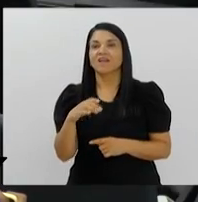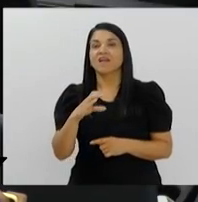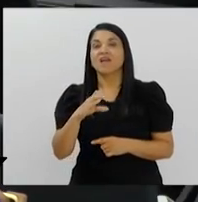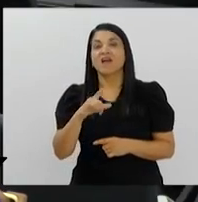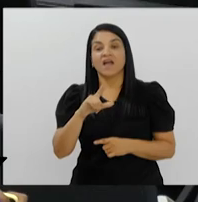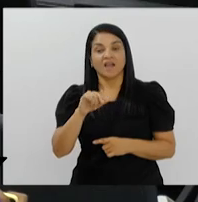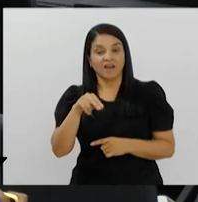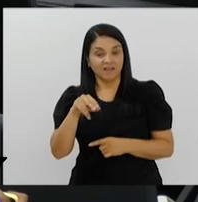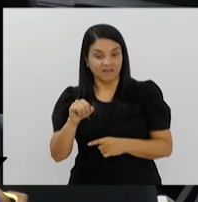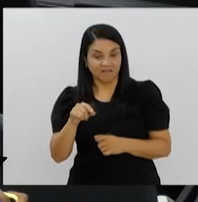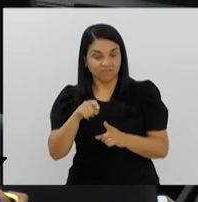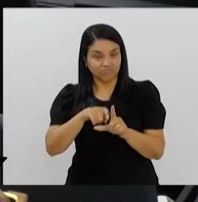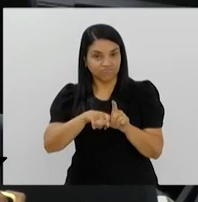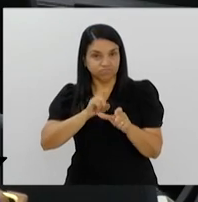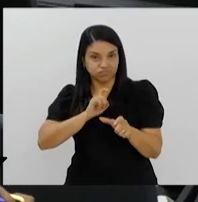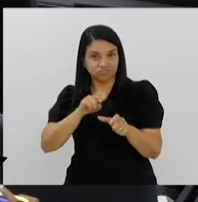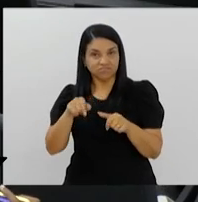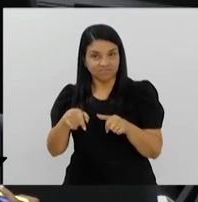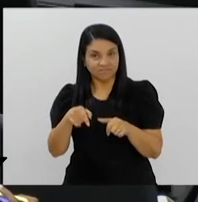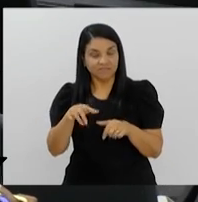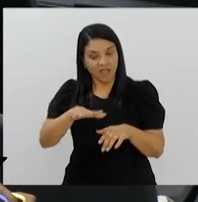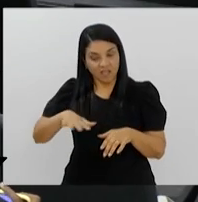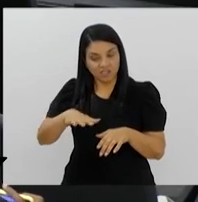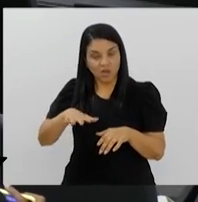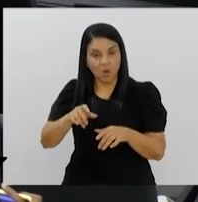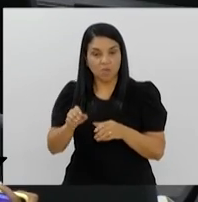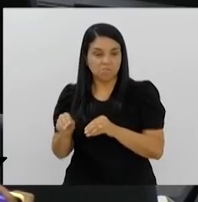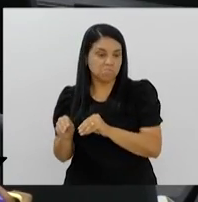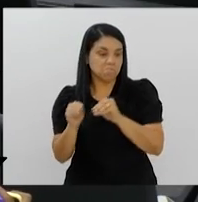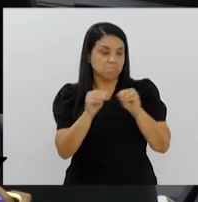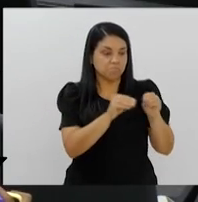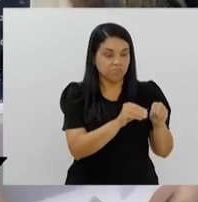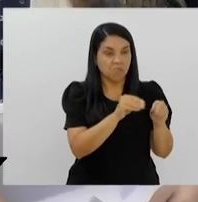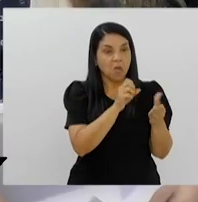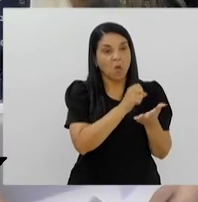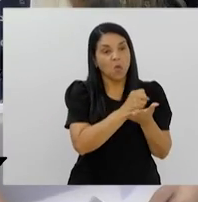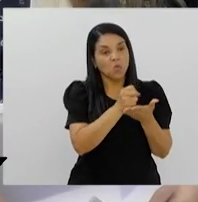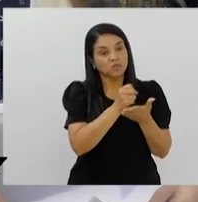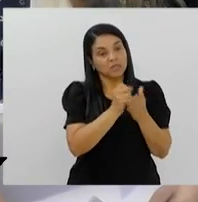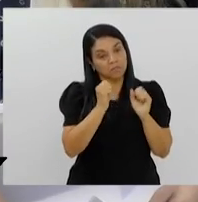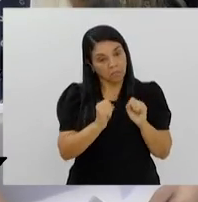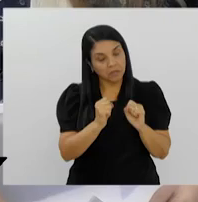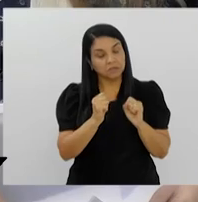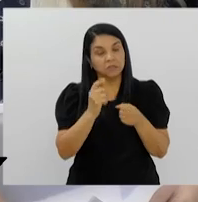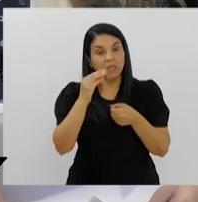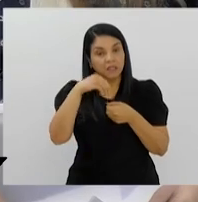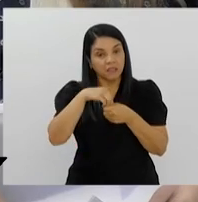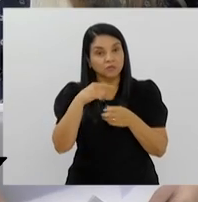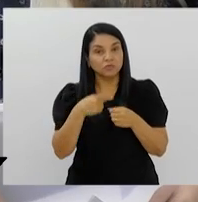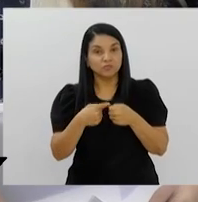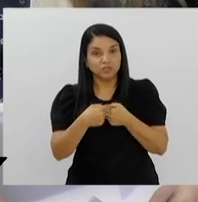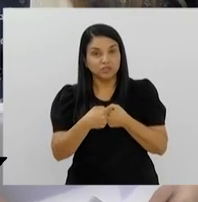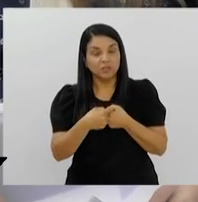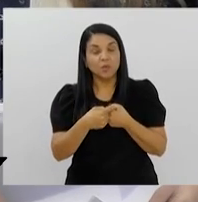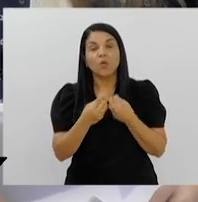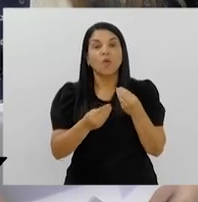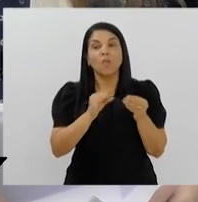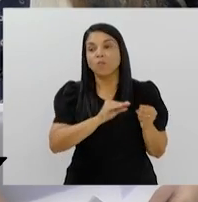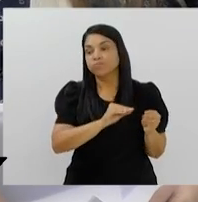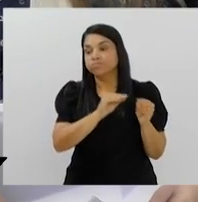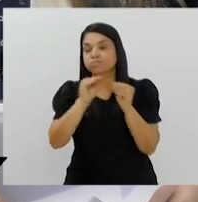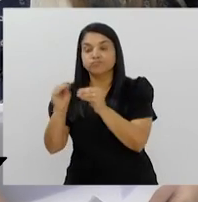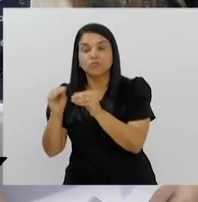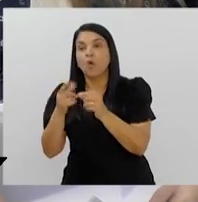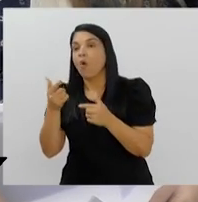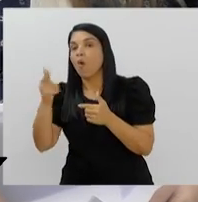clínica daquela região joga para outro lugar fala que no contrato pode ser dentro do município aí como é que você leva teu filho para outra região então a gente